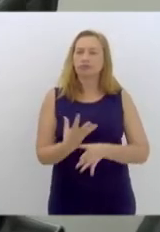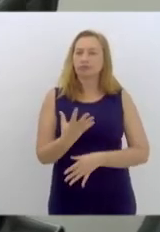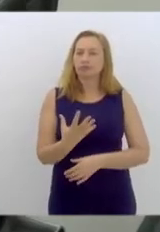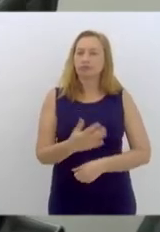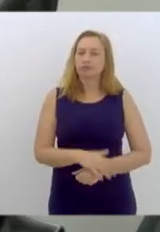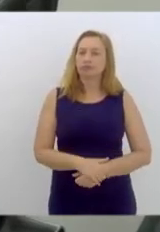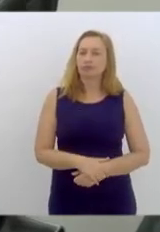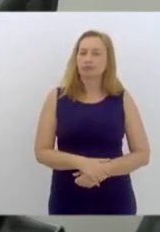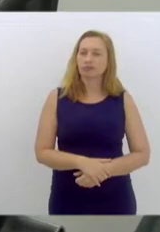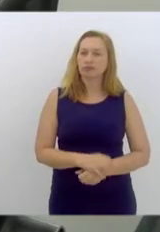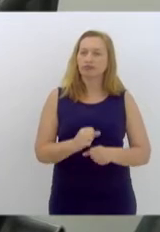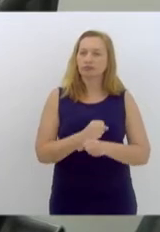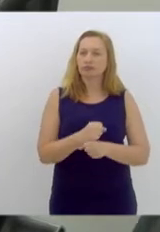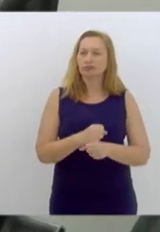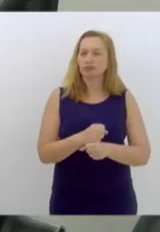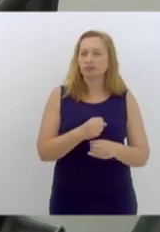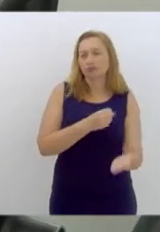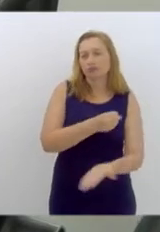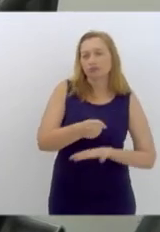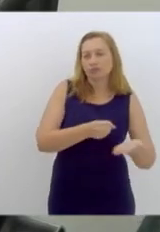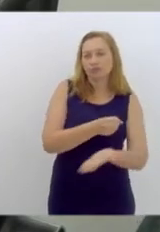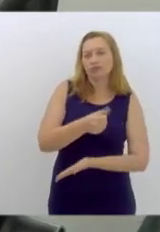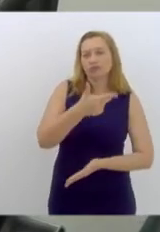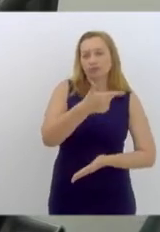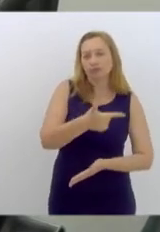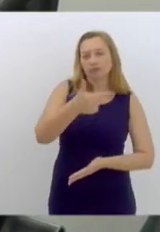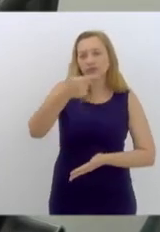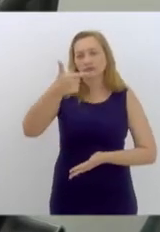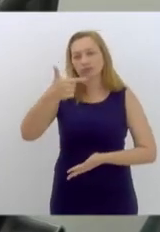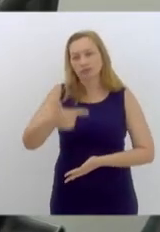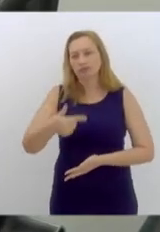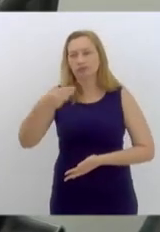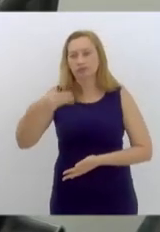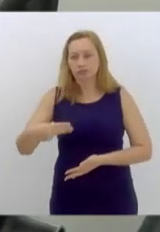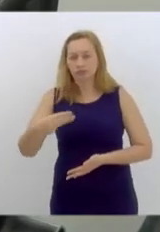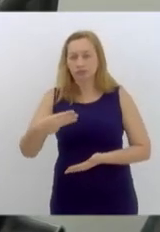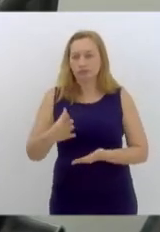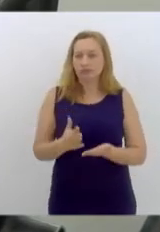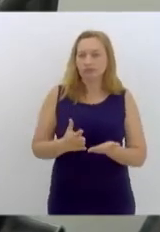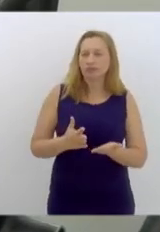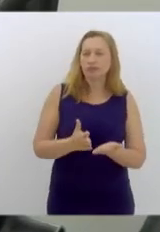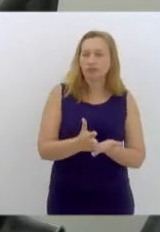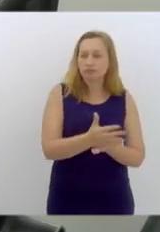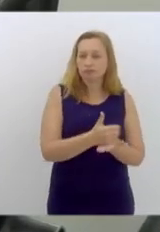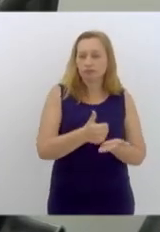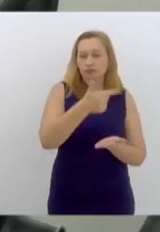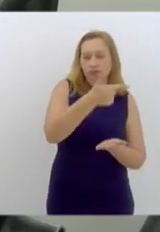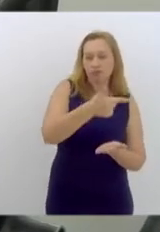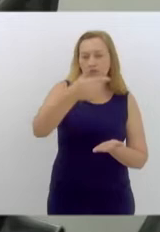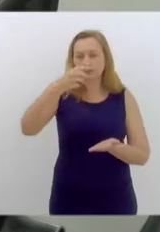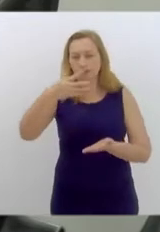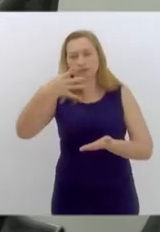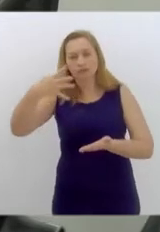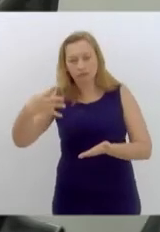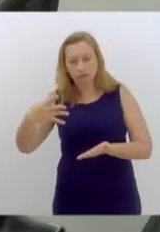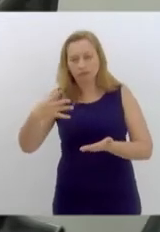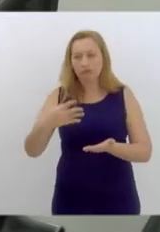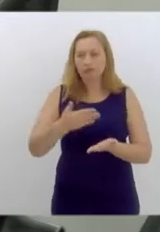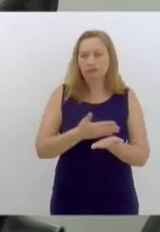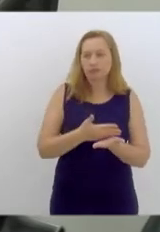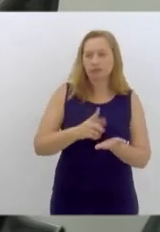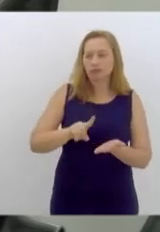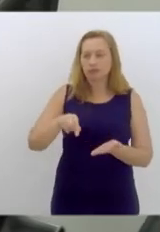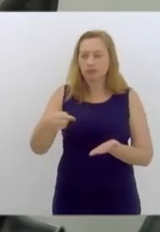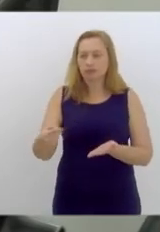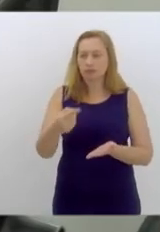a partir do ano base de 2023, apurados em 2024 e repassados a partir